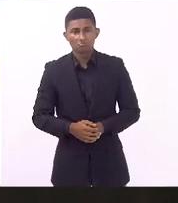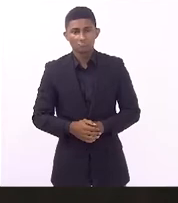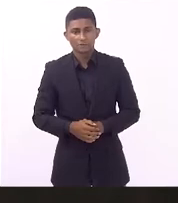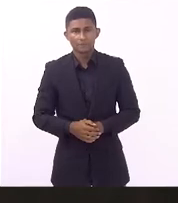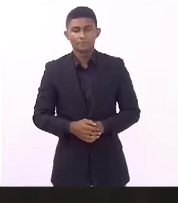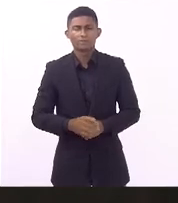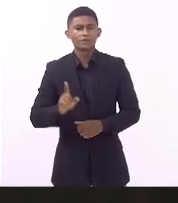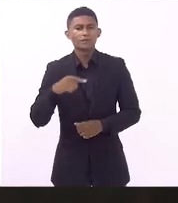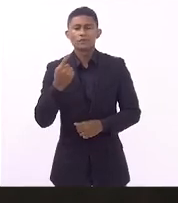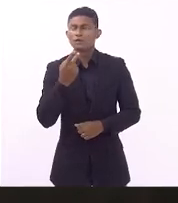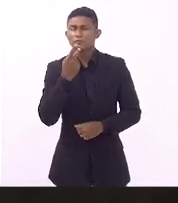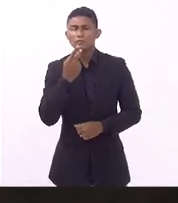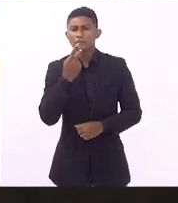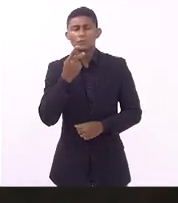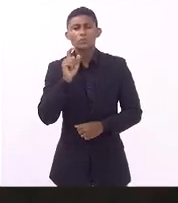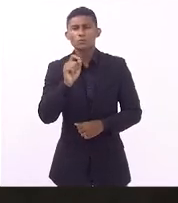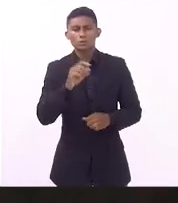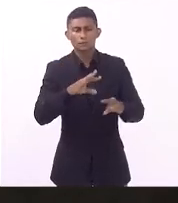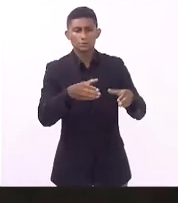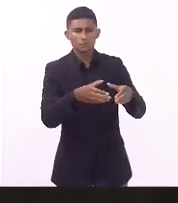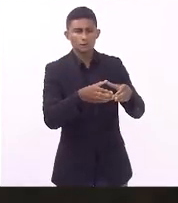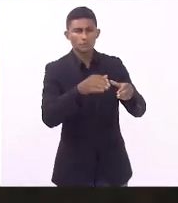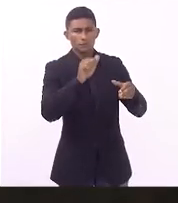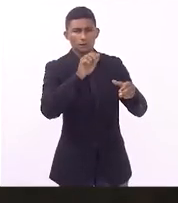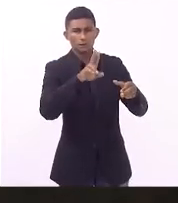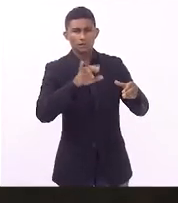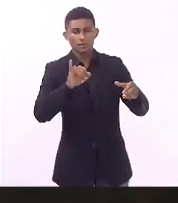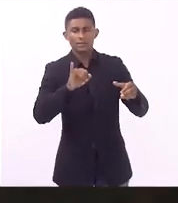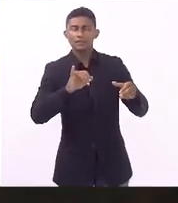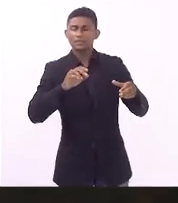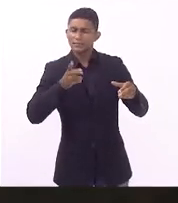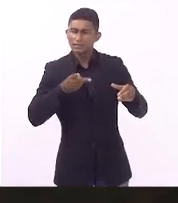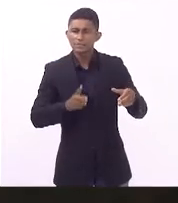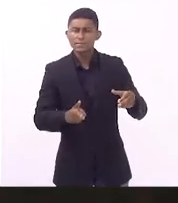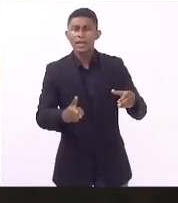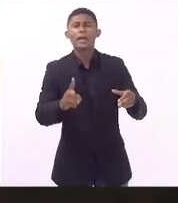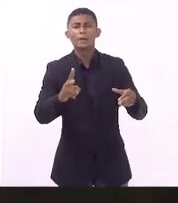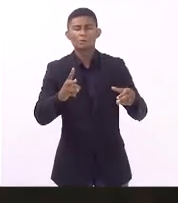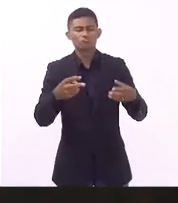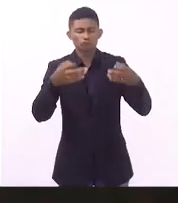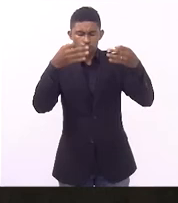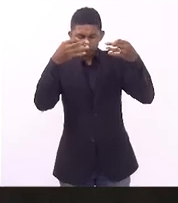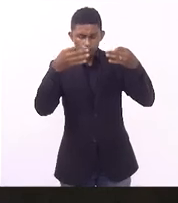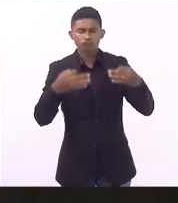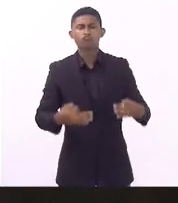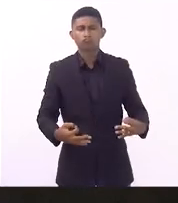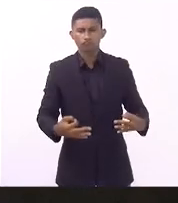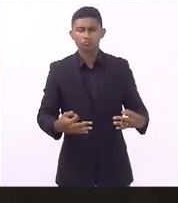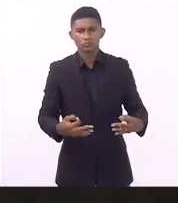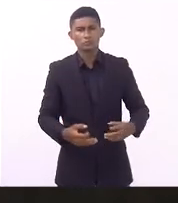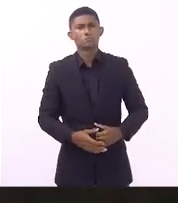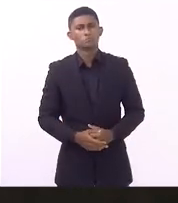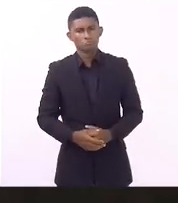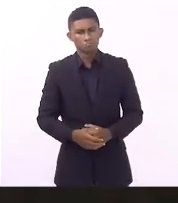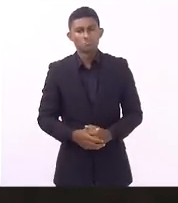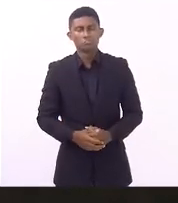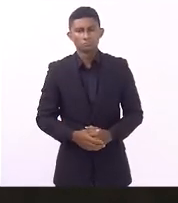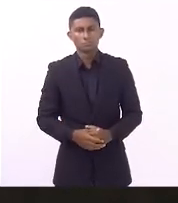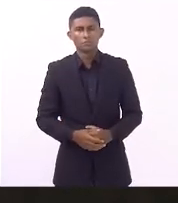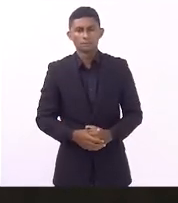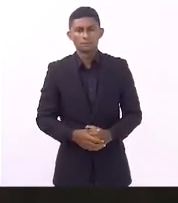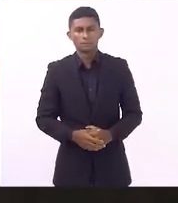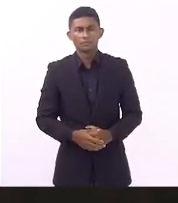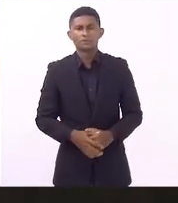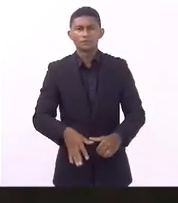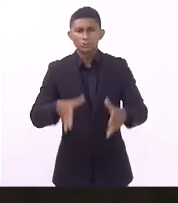com muita frequência, que a ABI sempre esteve do lado certo da história. Isso não é pouca coisa. É mais